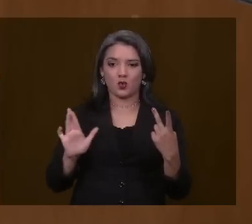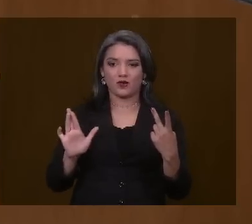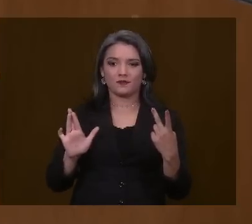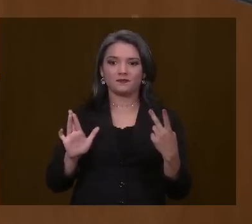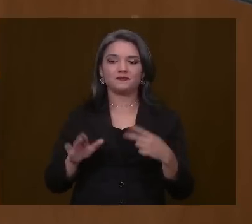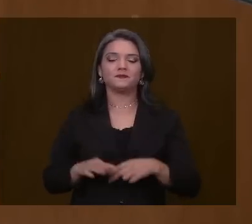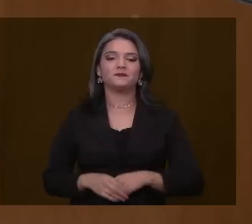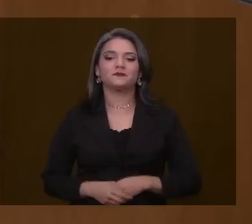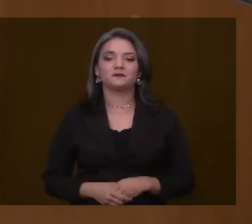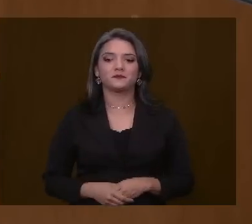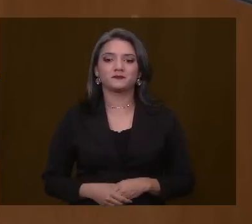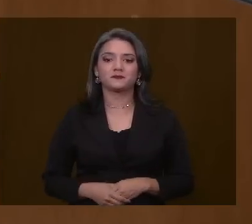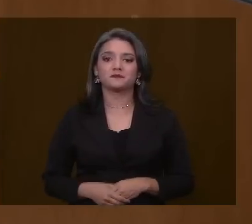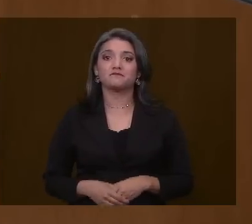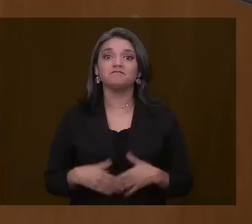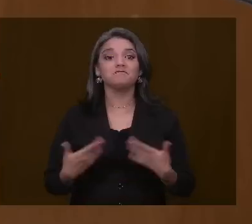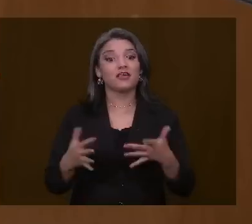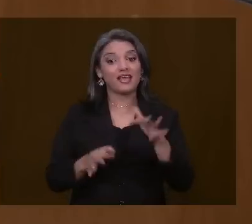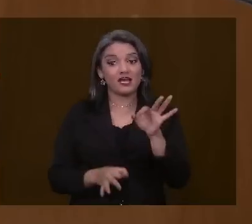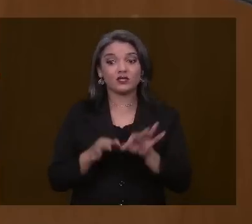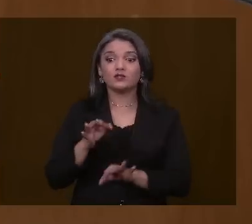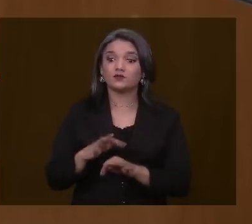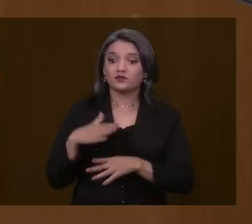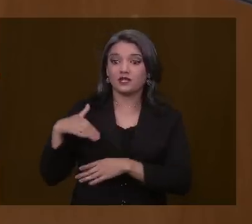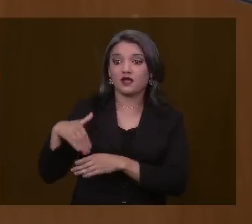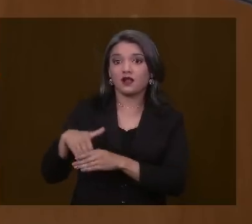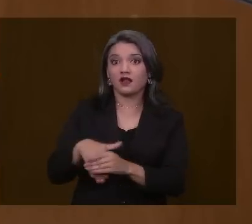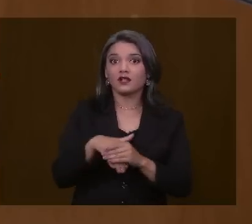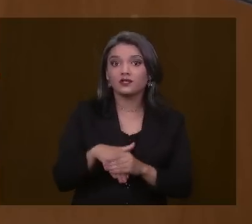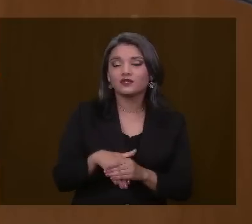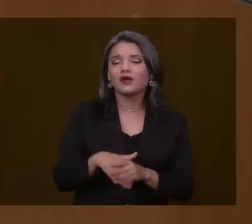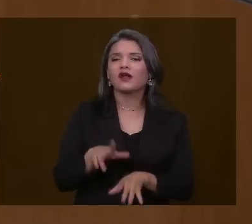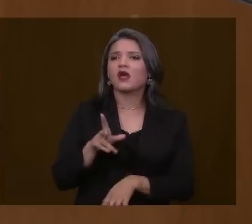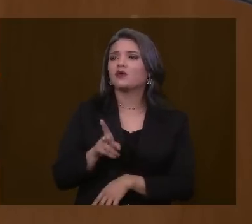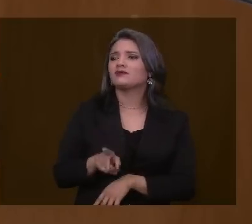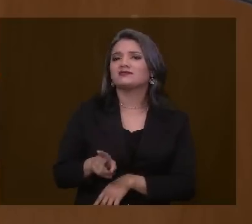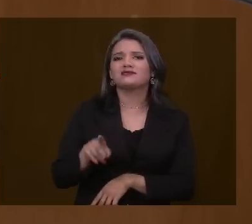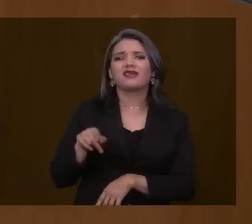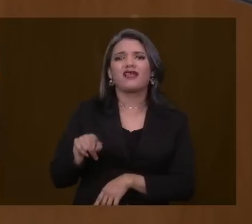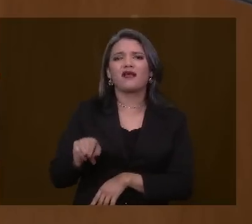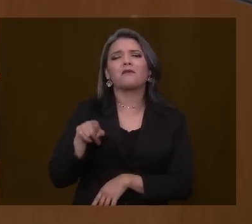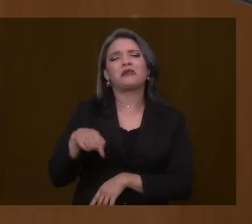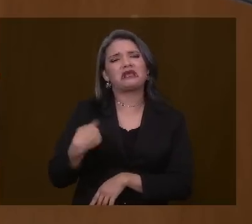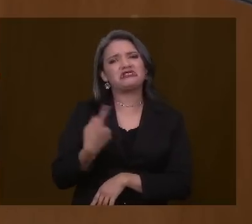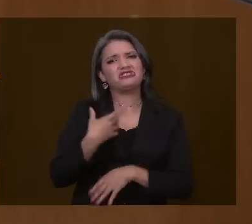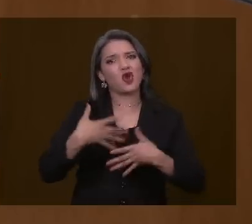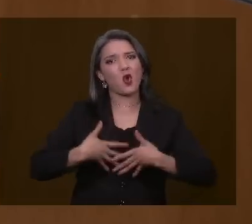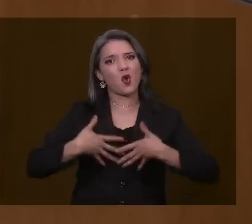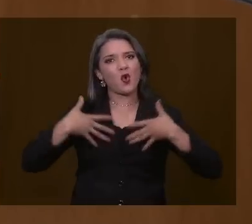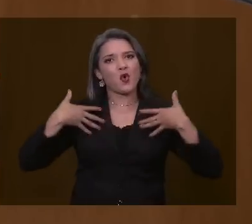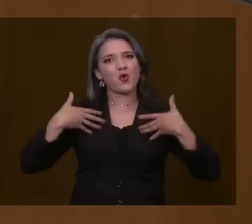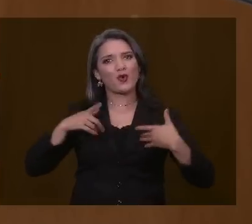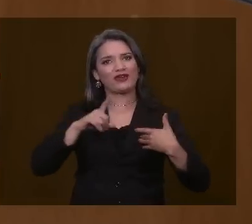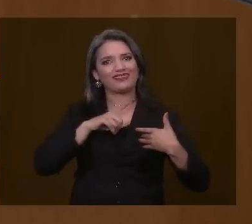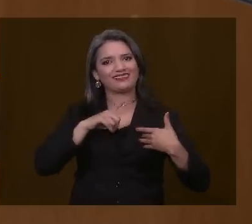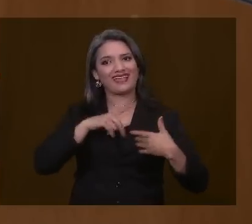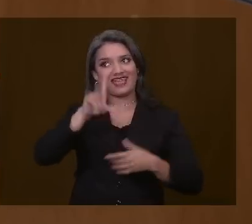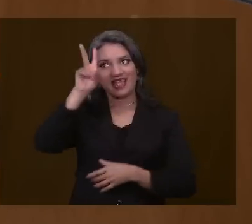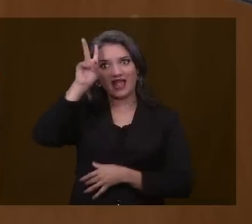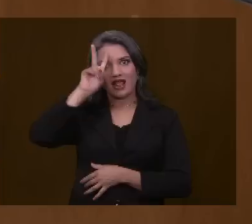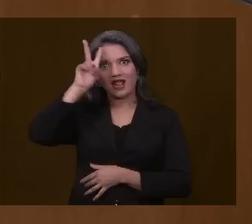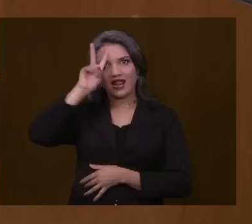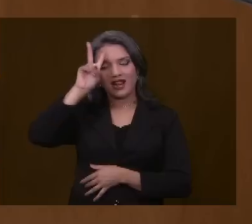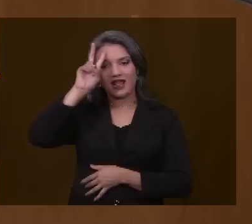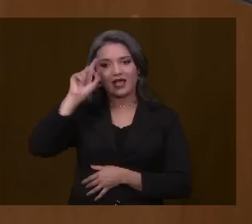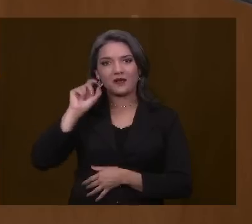Silva. A justiça eleitoral sempre foi motivo de orgulho nacional. Lembro-me bem